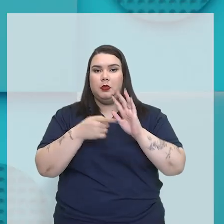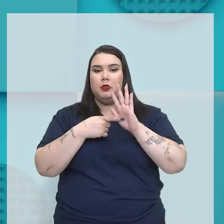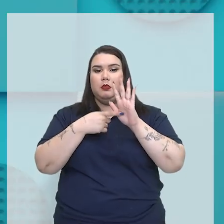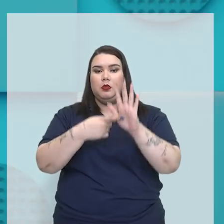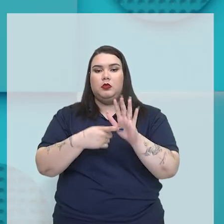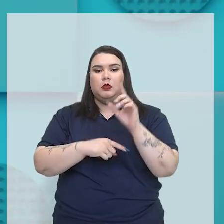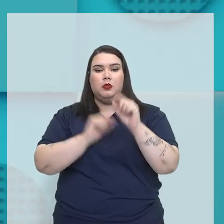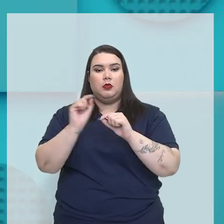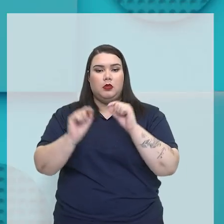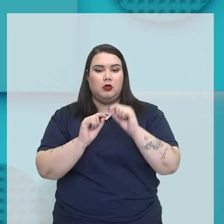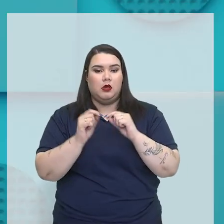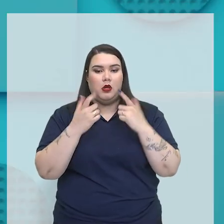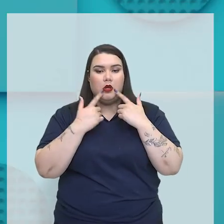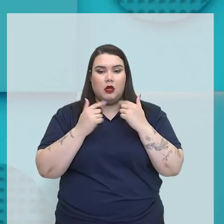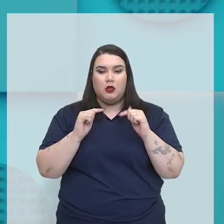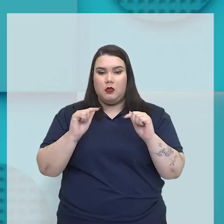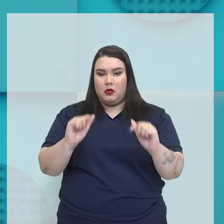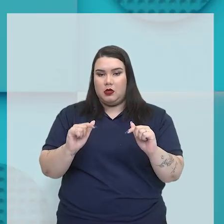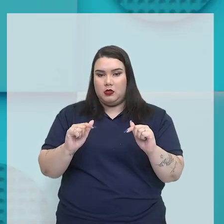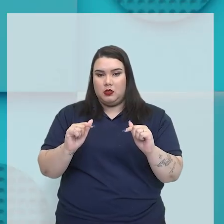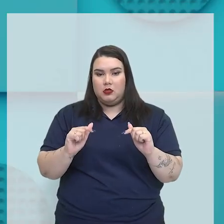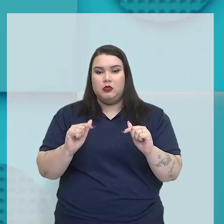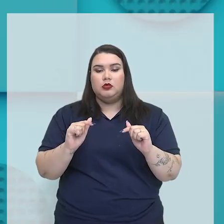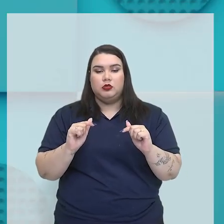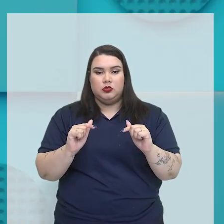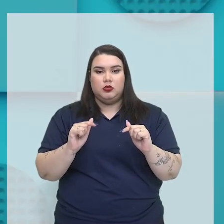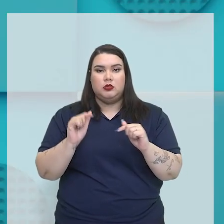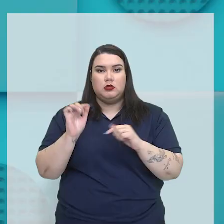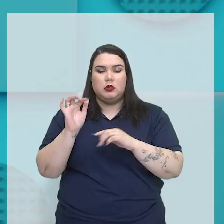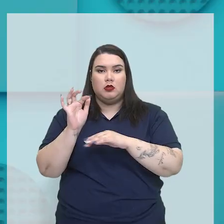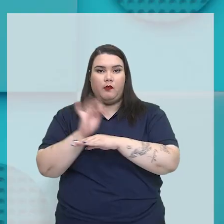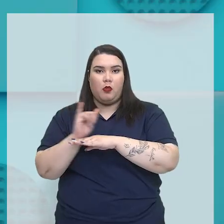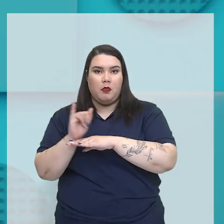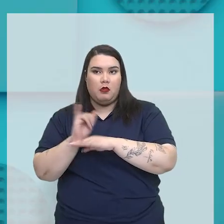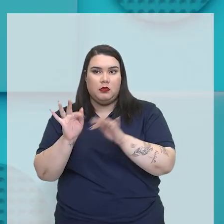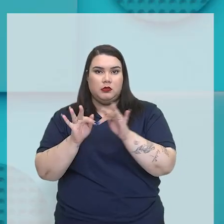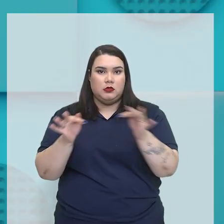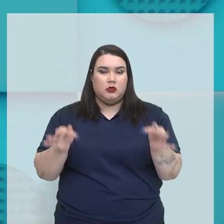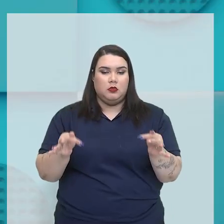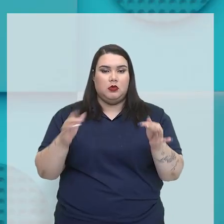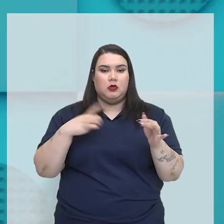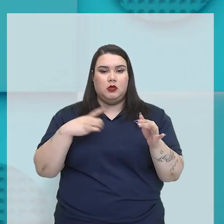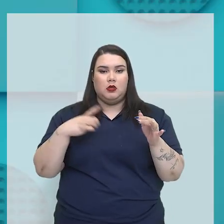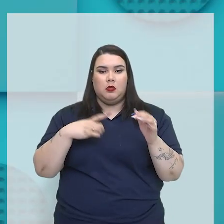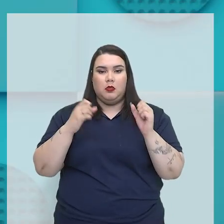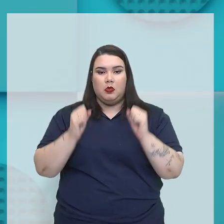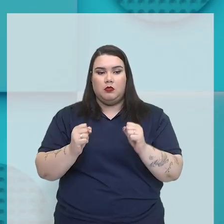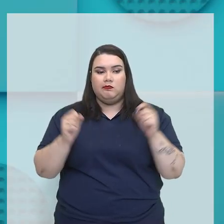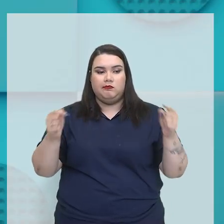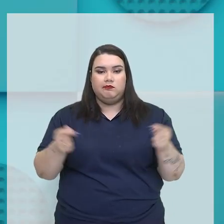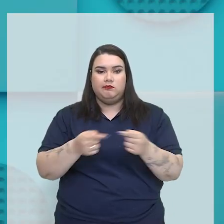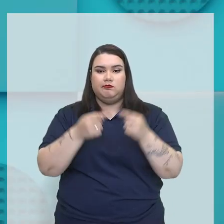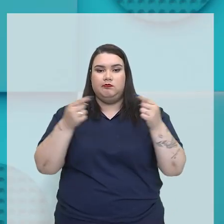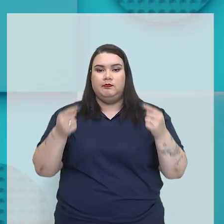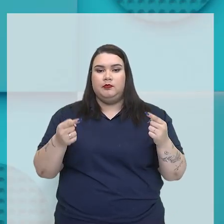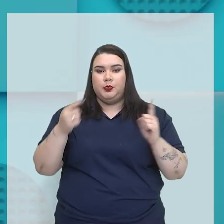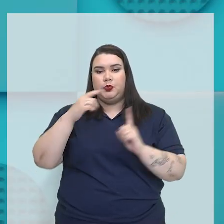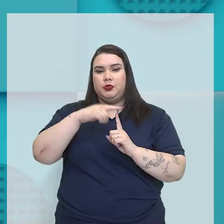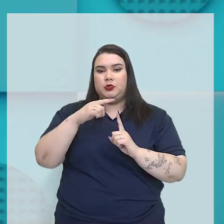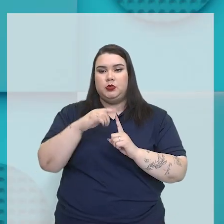para vocês que a linguagem coloquial e simples, ela também pode estar próximo de um